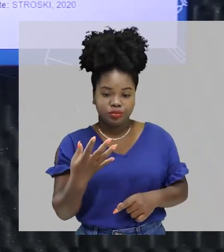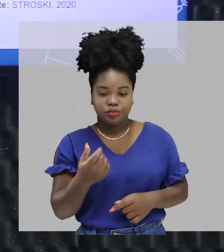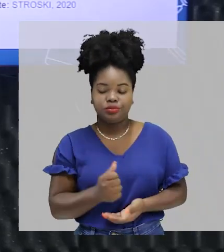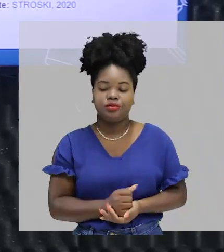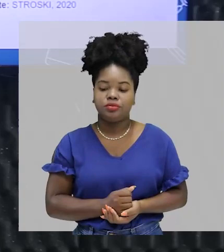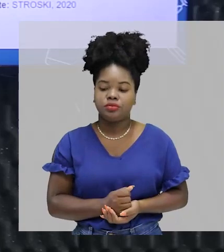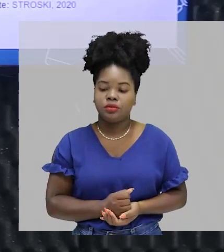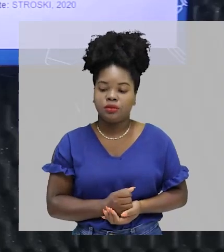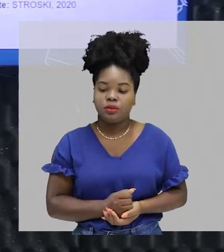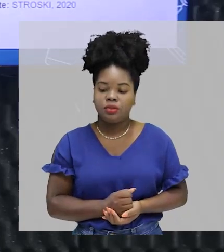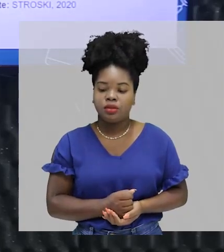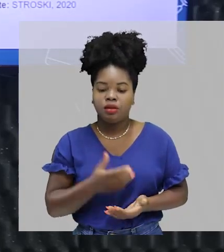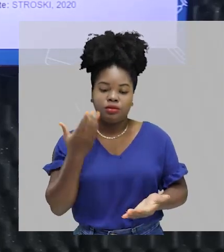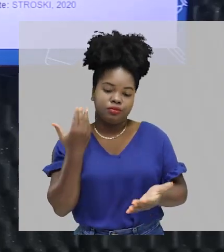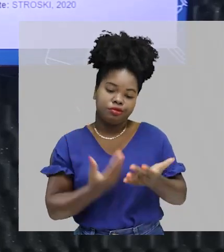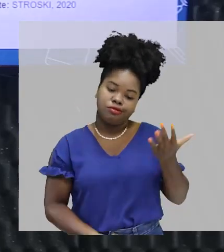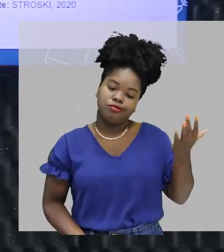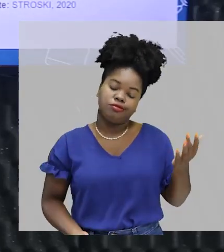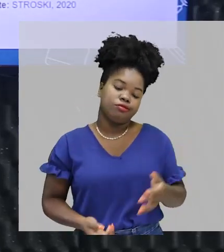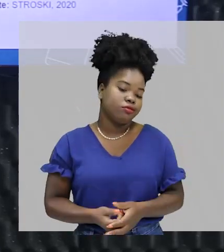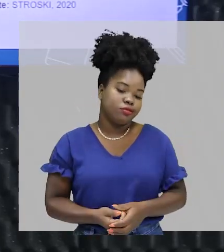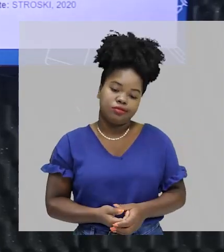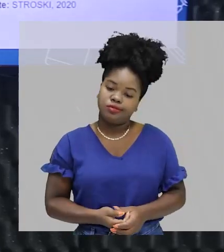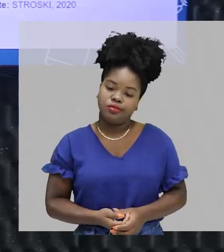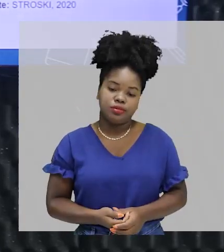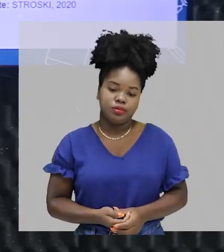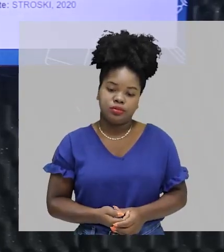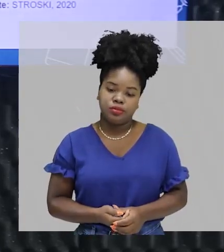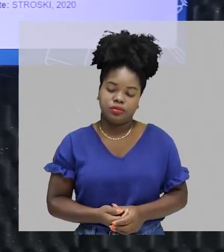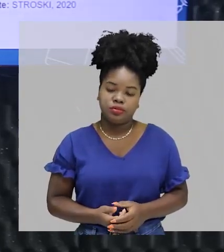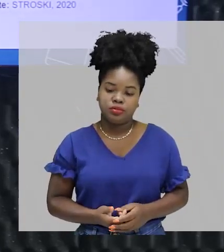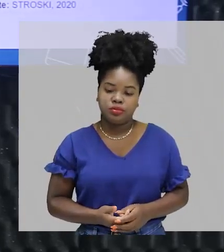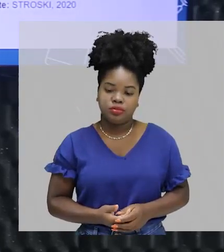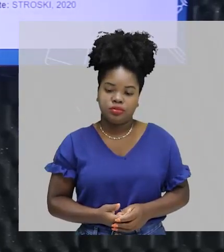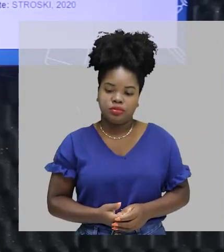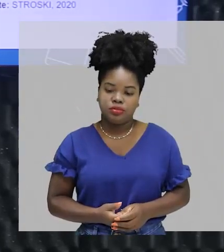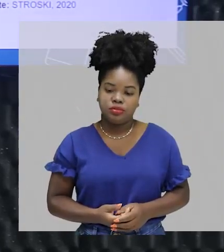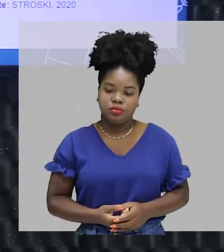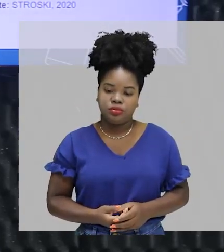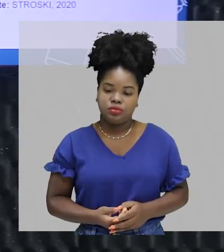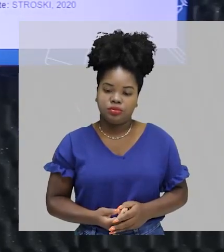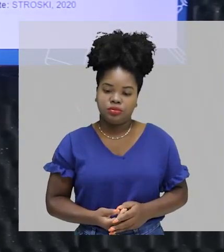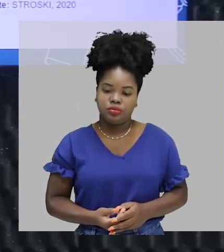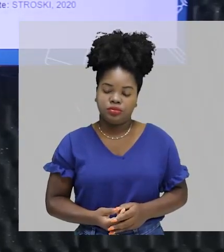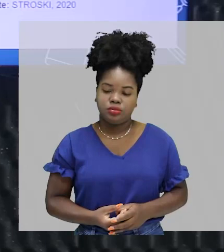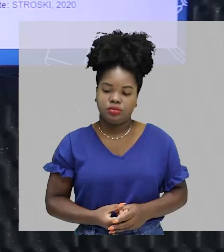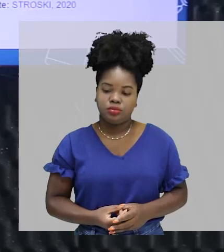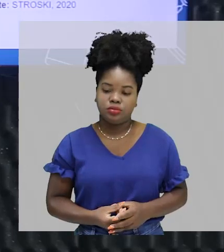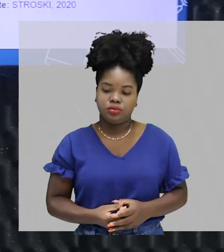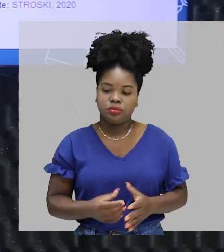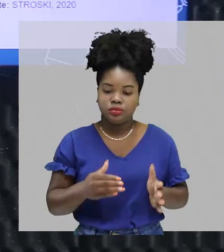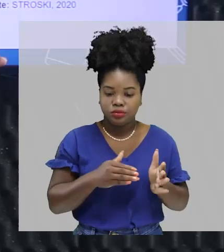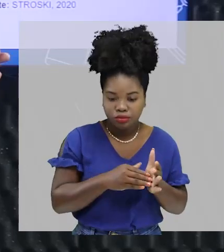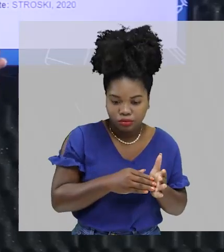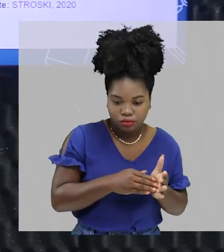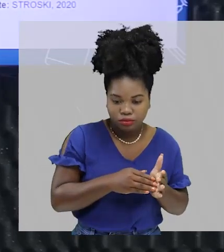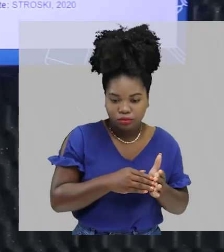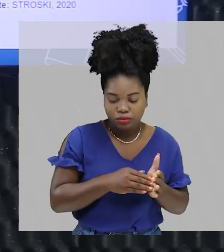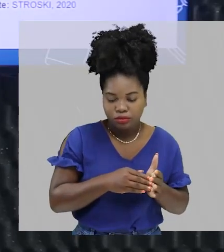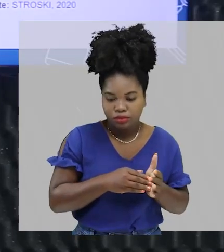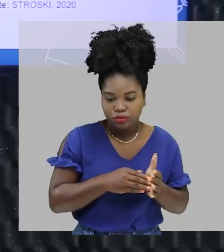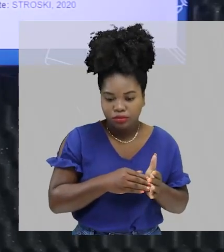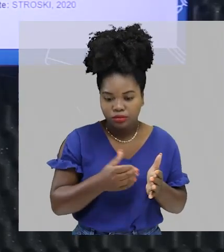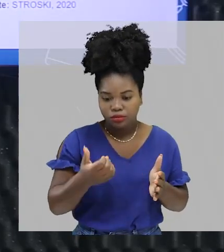Então, nós vamos perder a precisão, certo? A precisão. Então, até 10